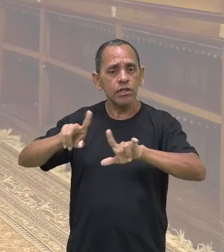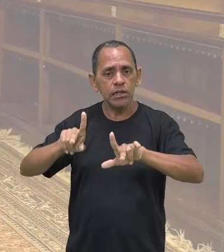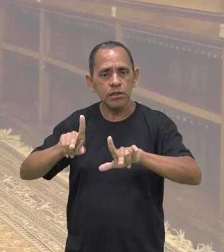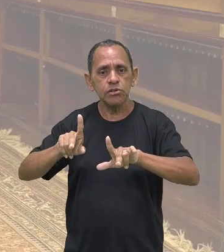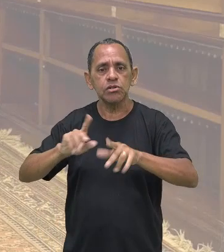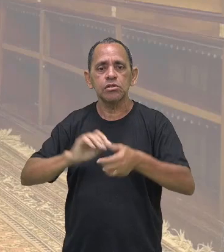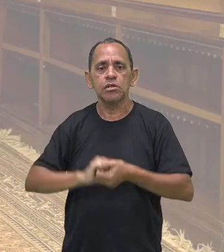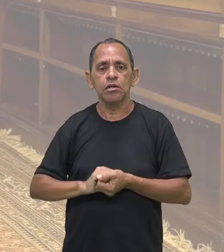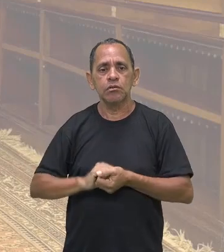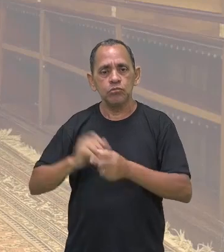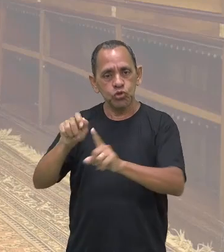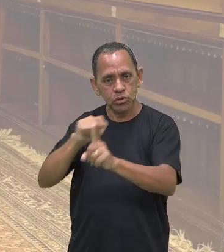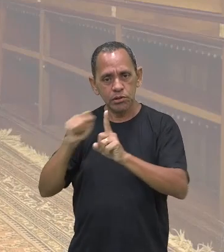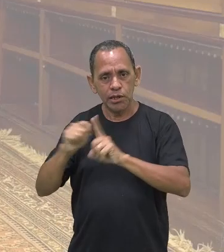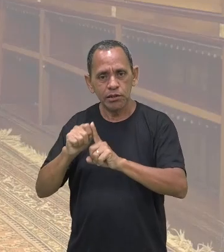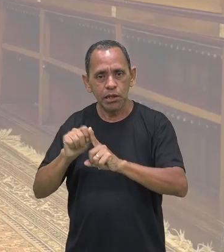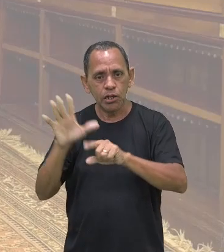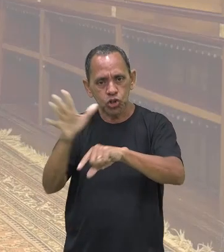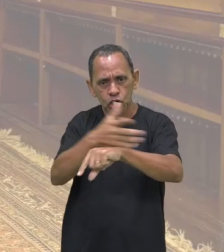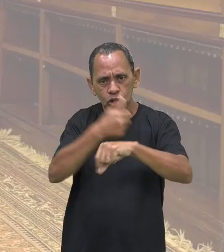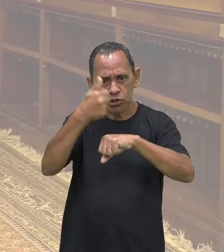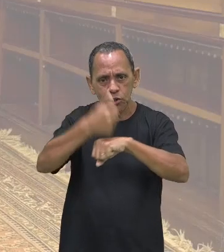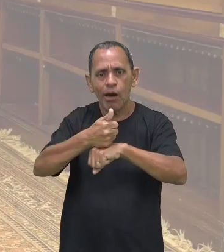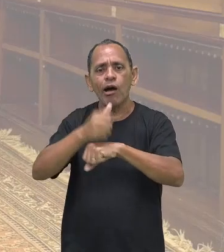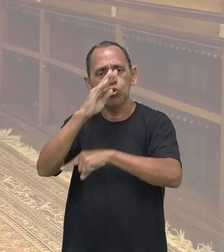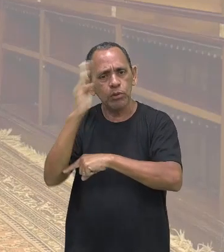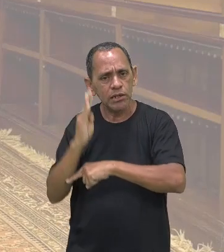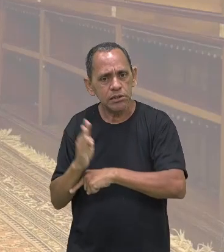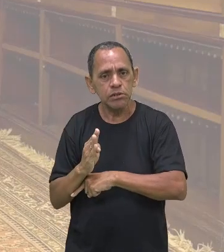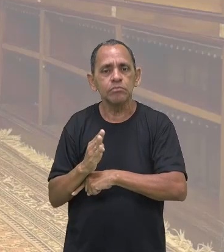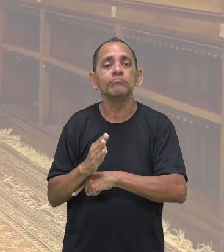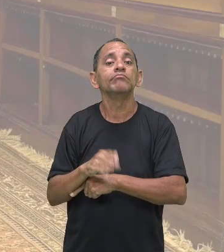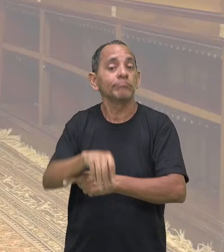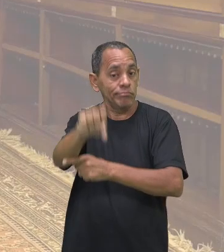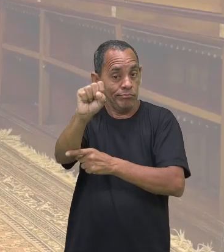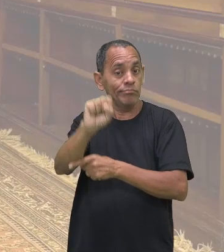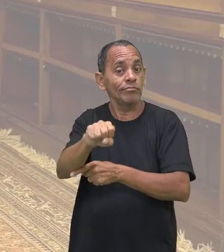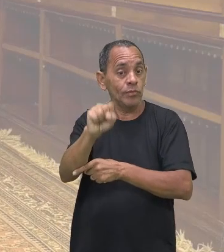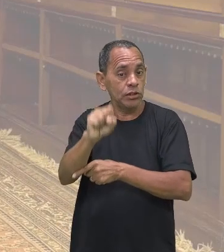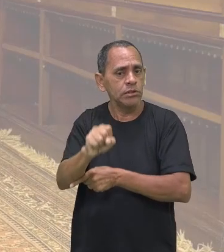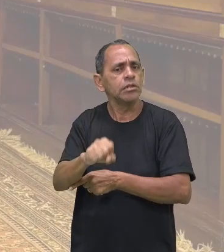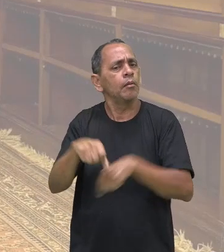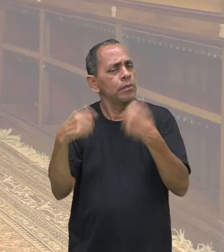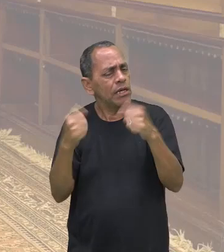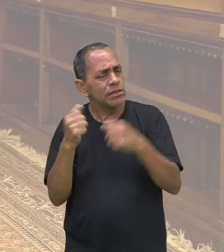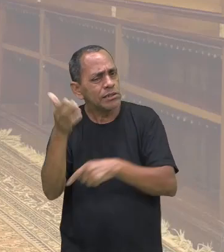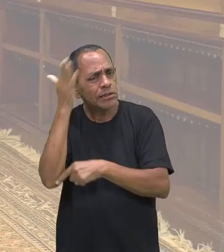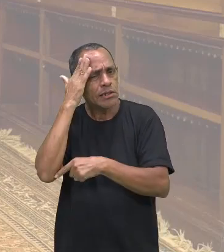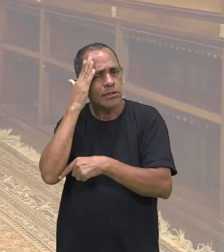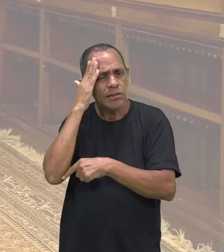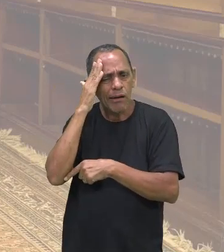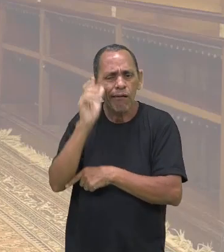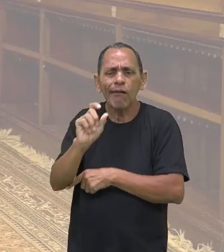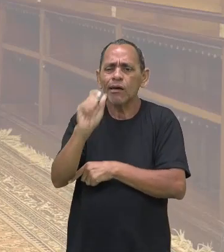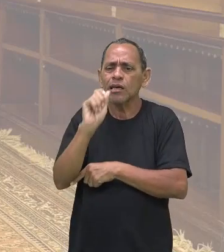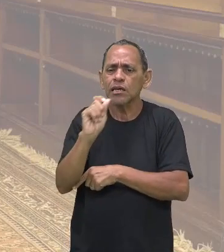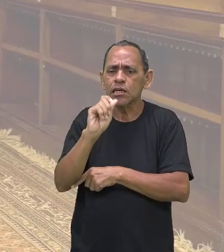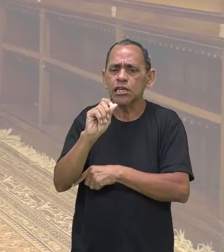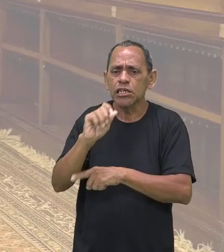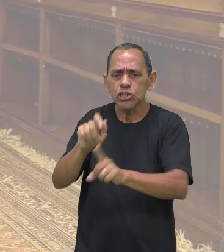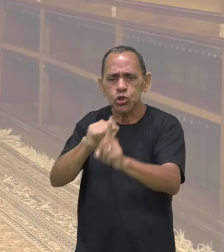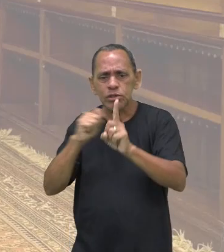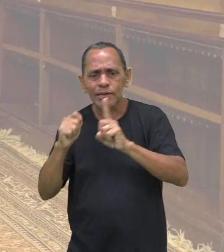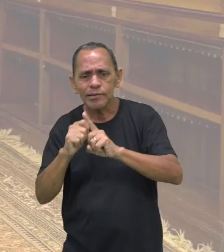a sociedade colonial brasileira. Sim, ele também quer entender que sociedade é essa, como nós,